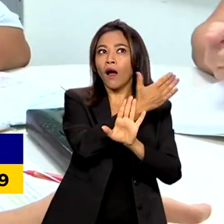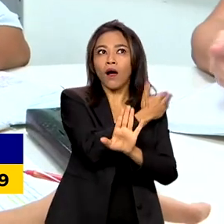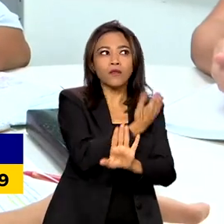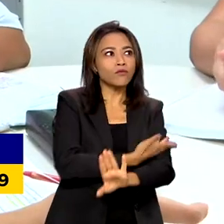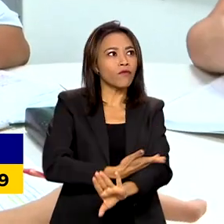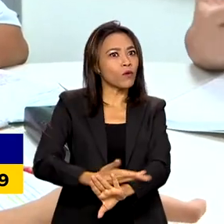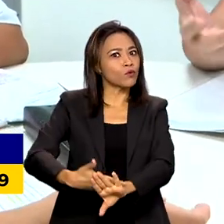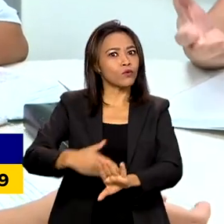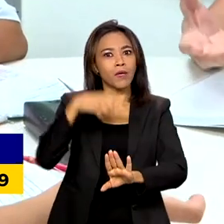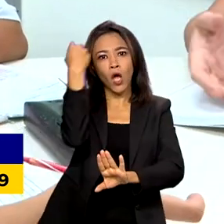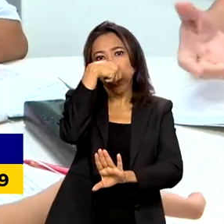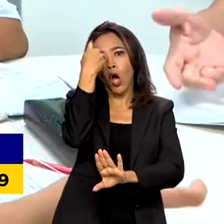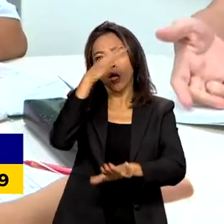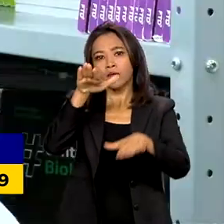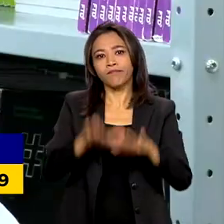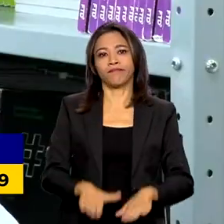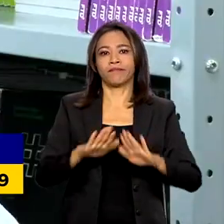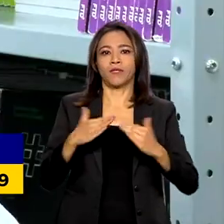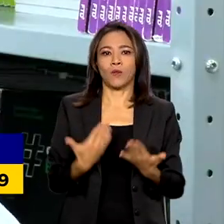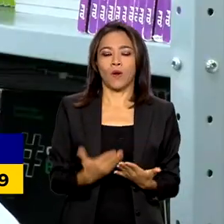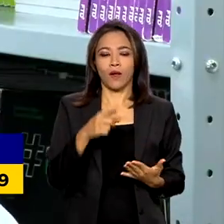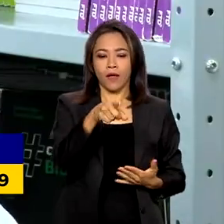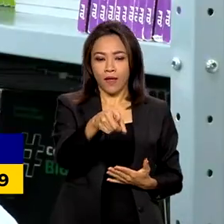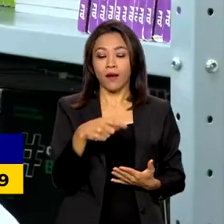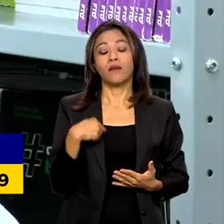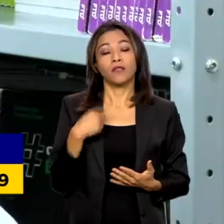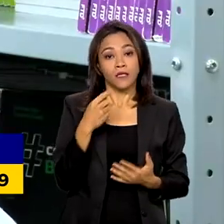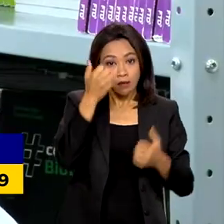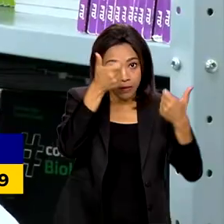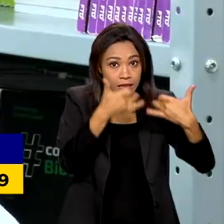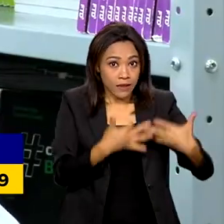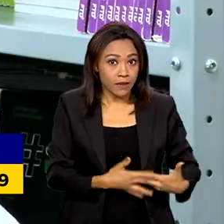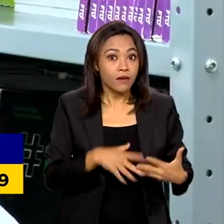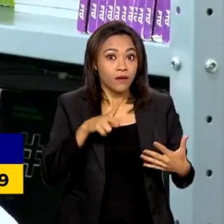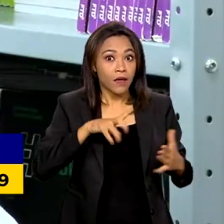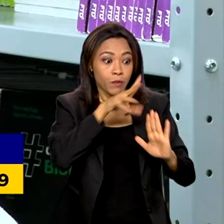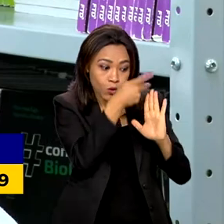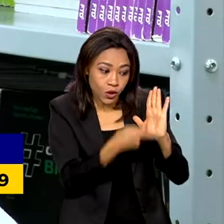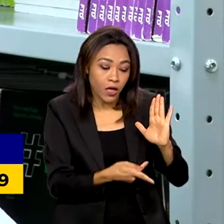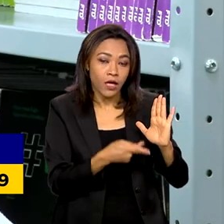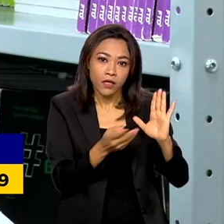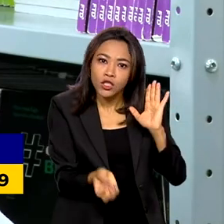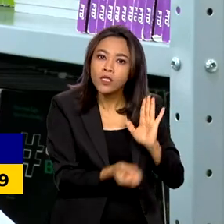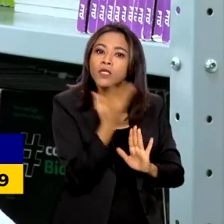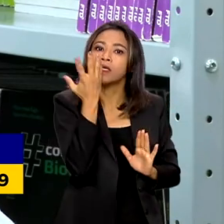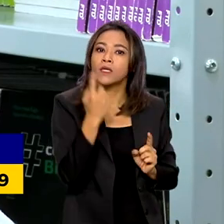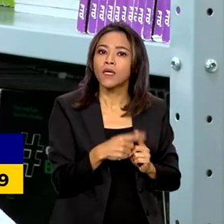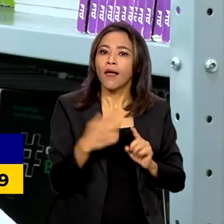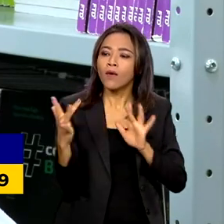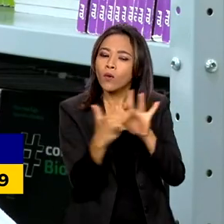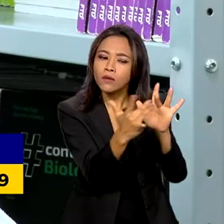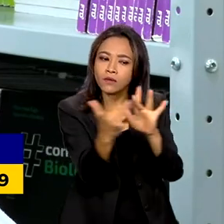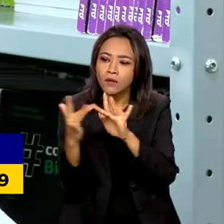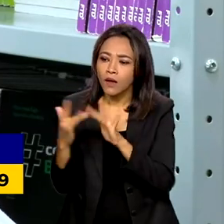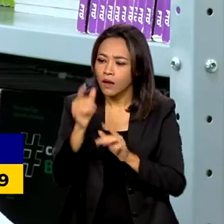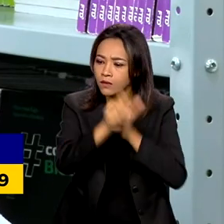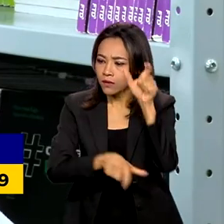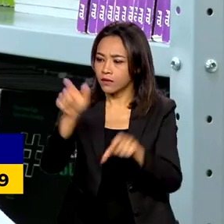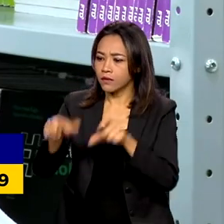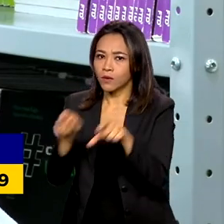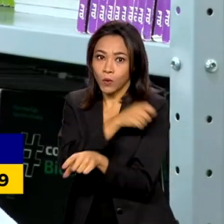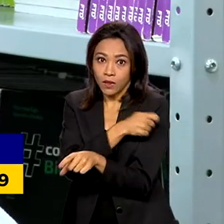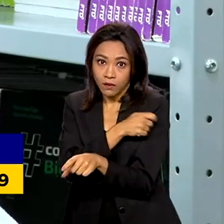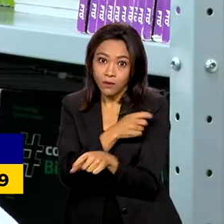ficar tantas horas na escola. Desenvolvendo os projetos, né, tendo interação maior com os alunos mesmo, né, e